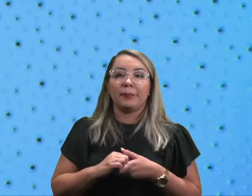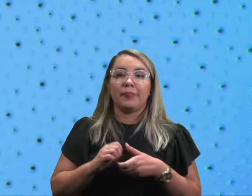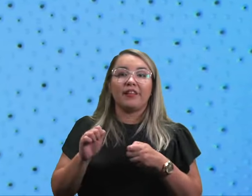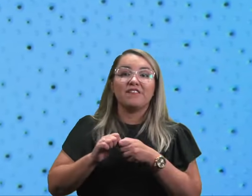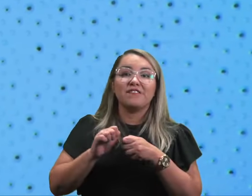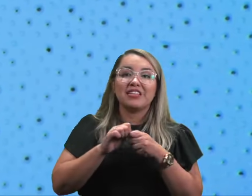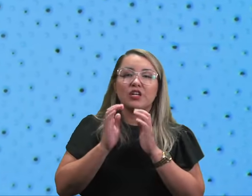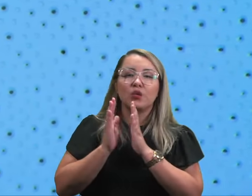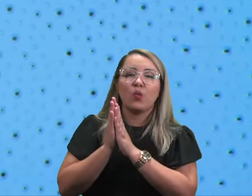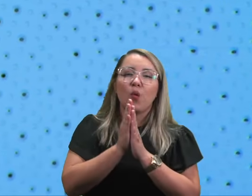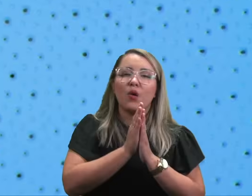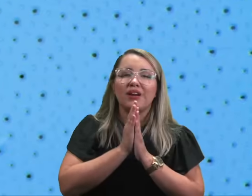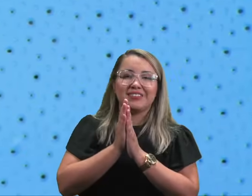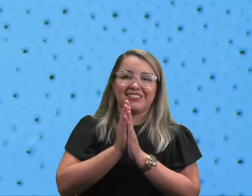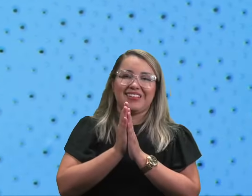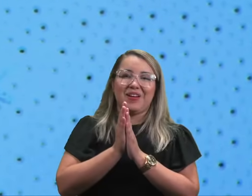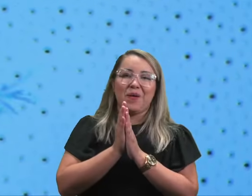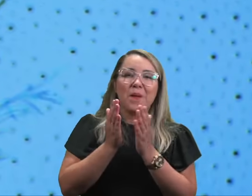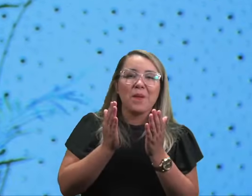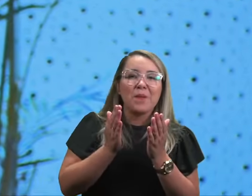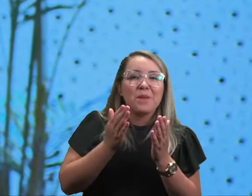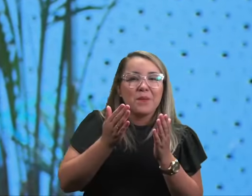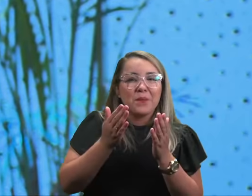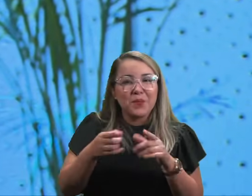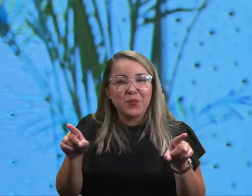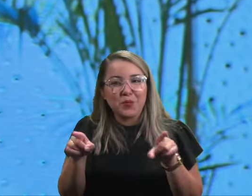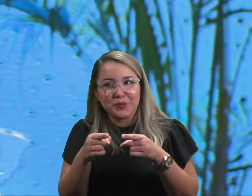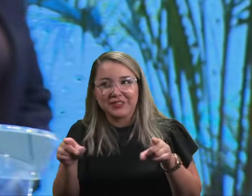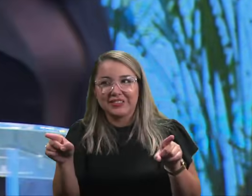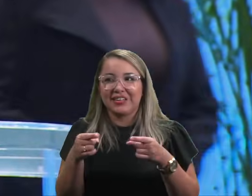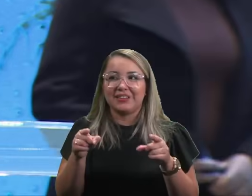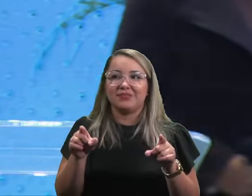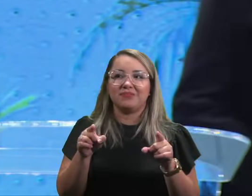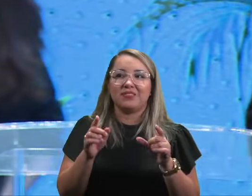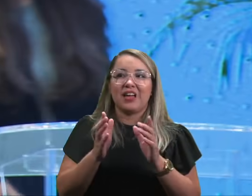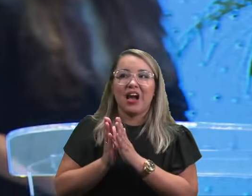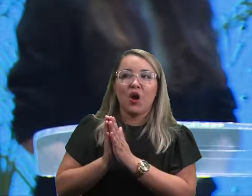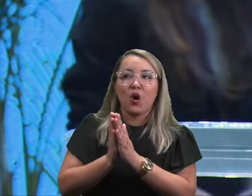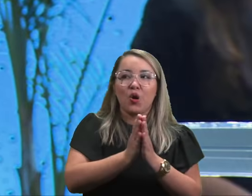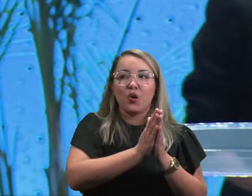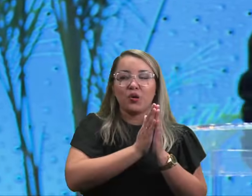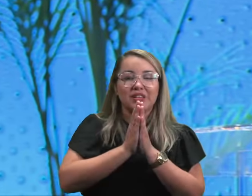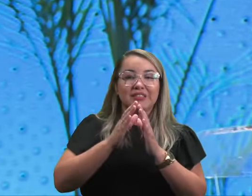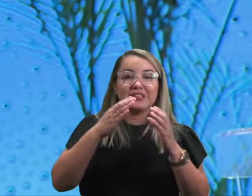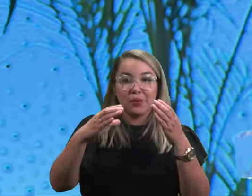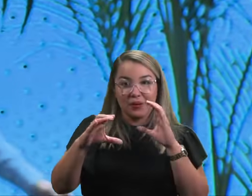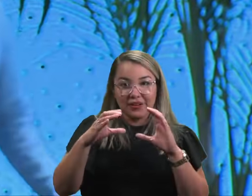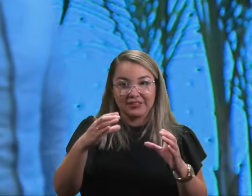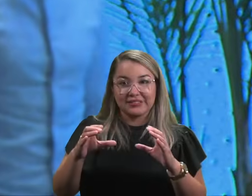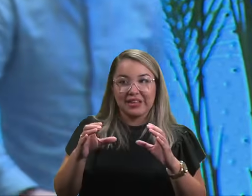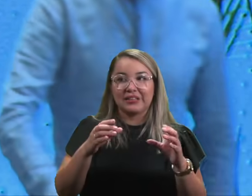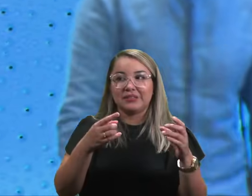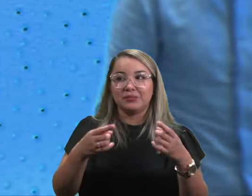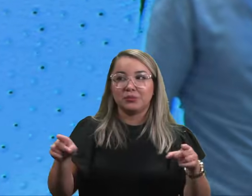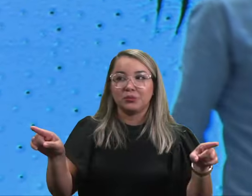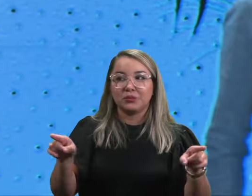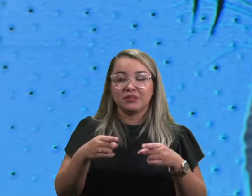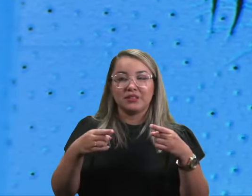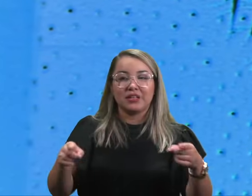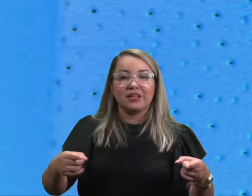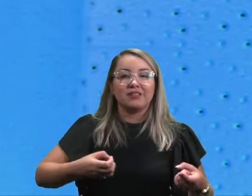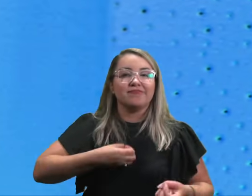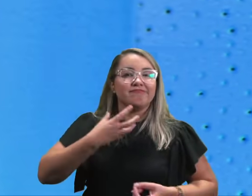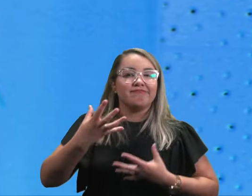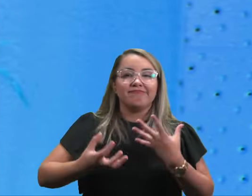fazendo uma oração cantada. E esta oração cantada, que ela enche o teu coração de clamor